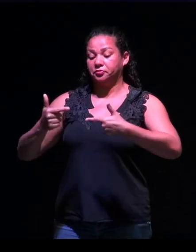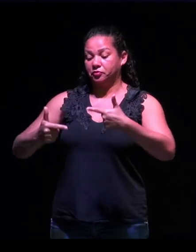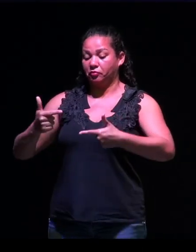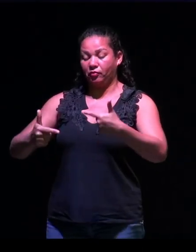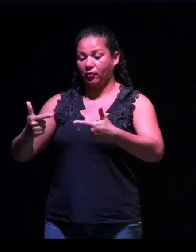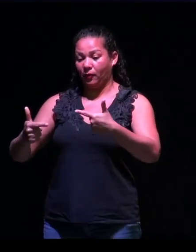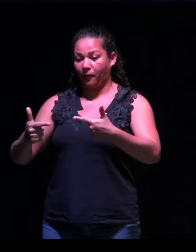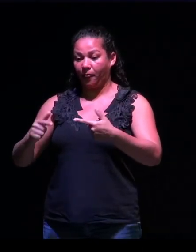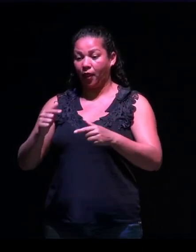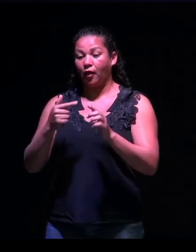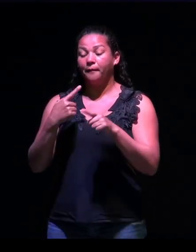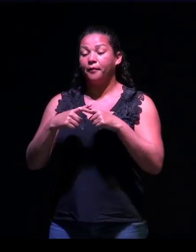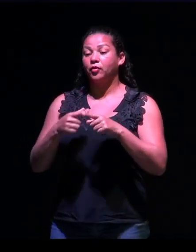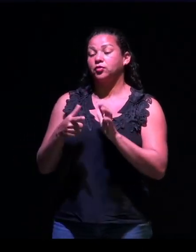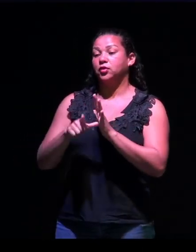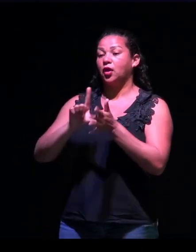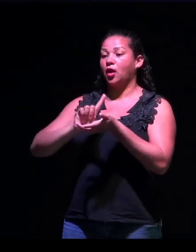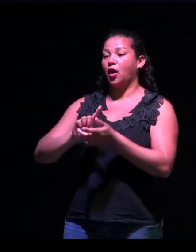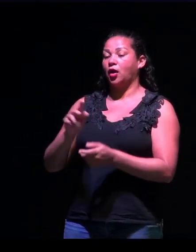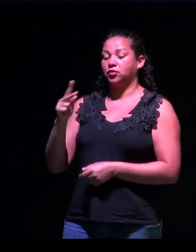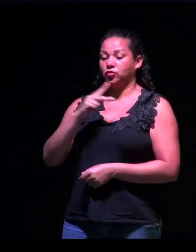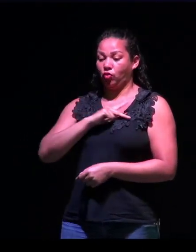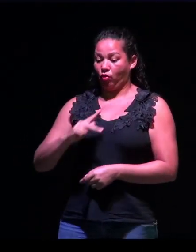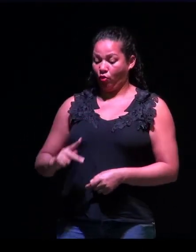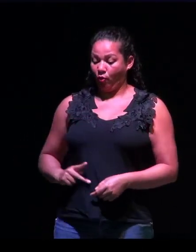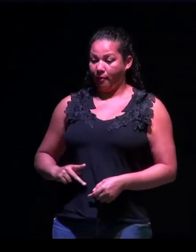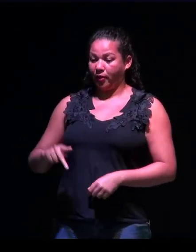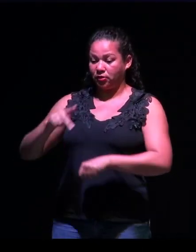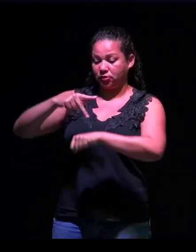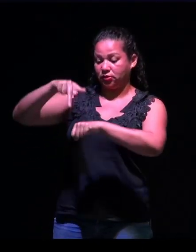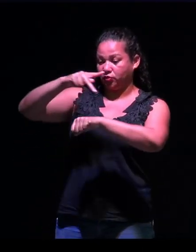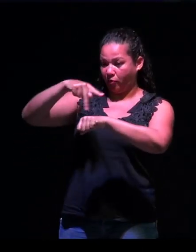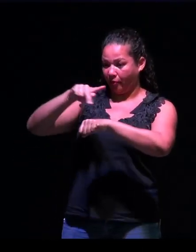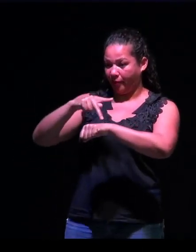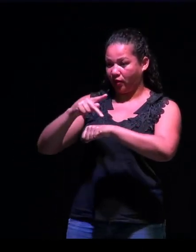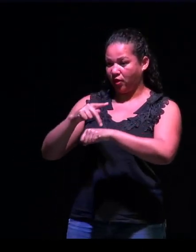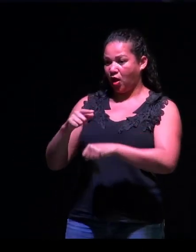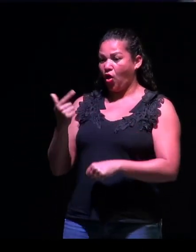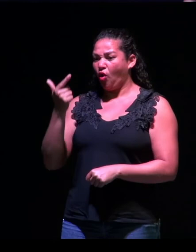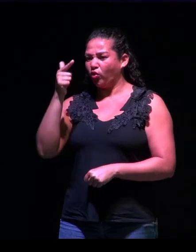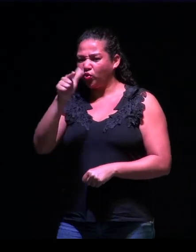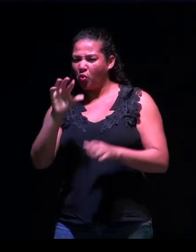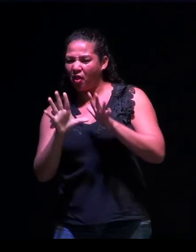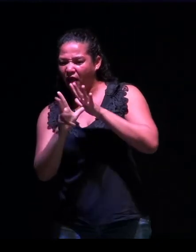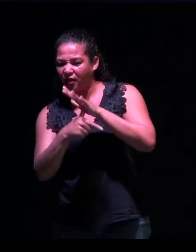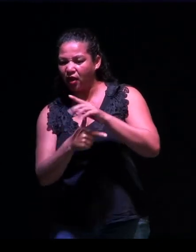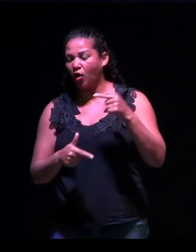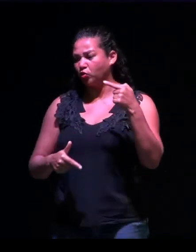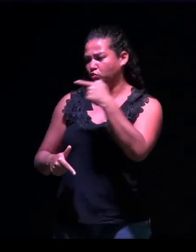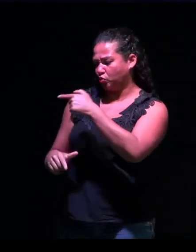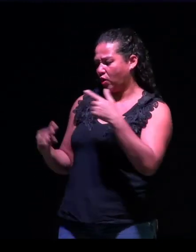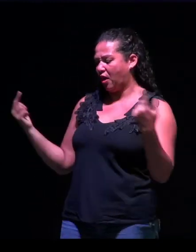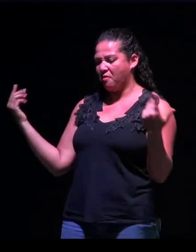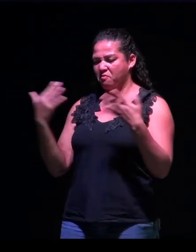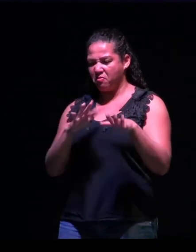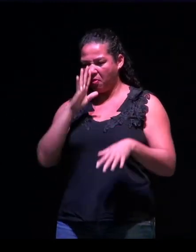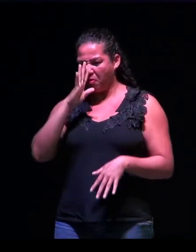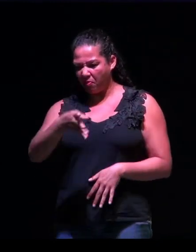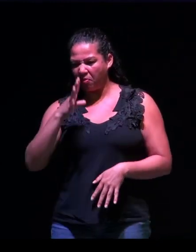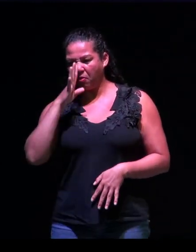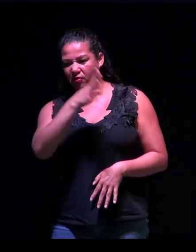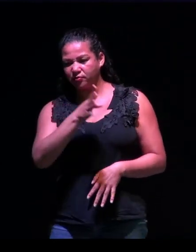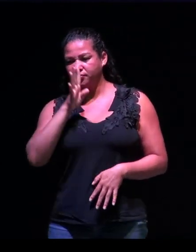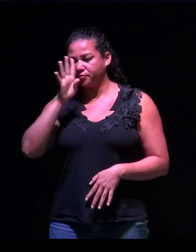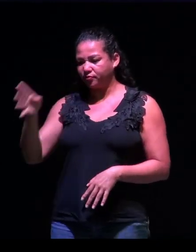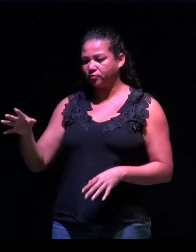era o seguinte, o presidente de uma nação falava que o outro era ladrão, aí ele ia lá com um monte de bomba e detonava e virava uma guerra. Mas a ONU foi criada